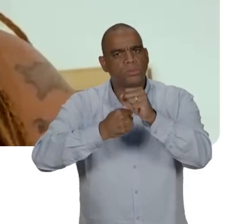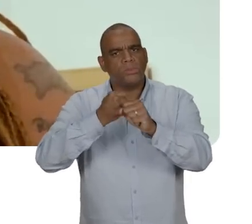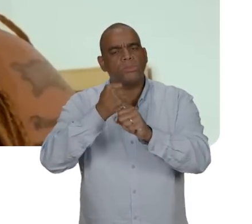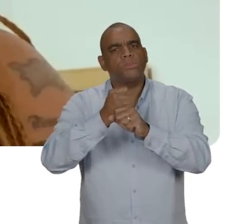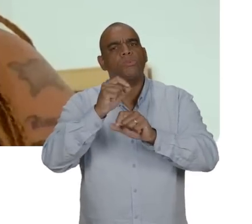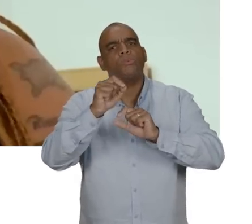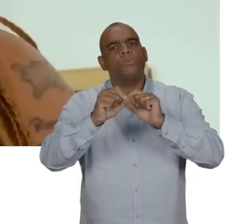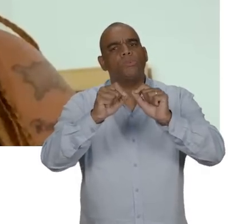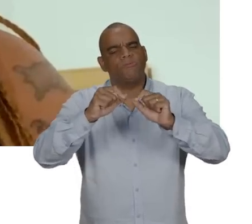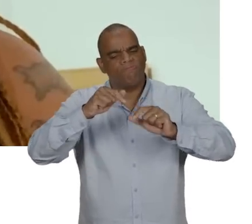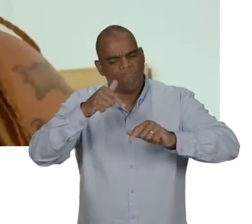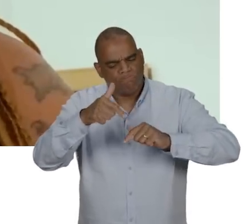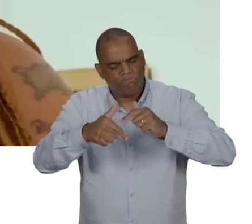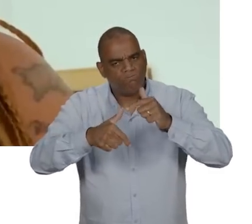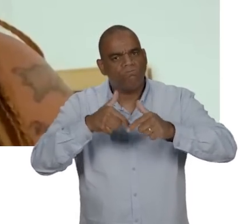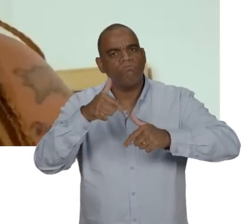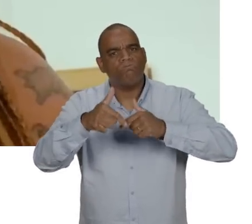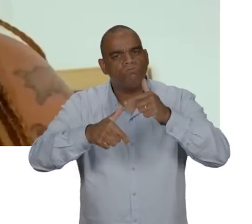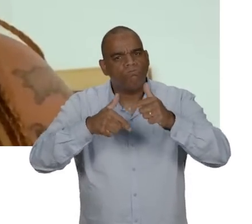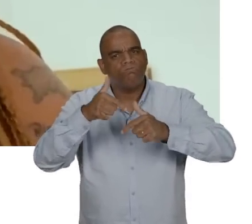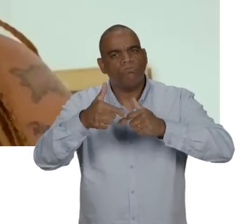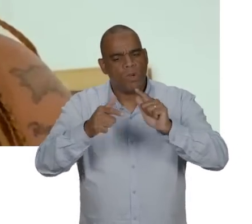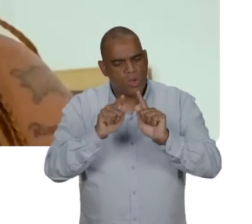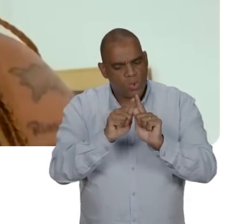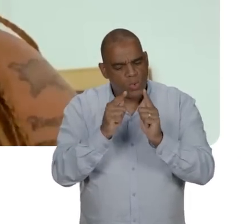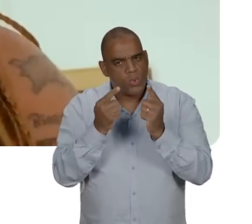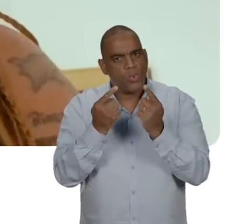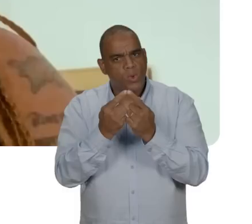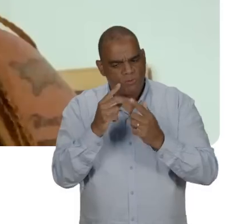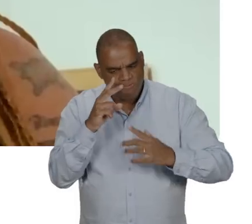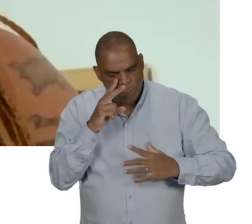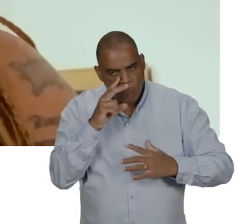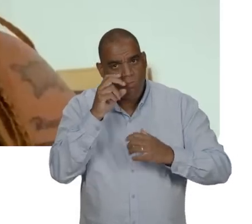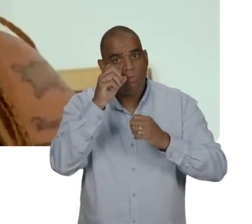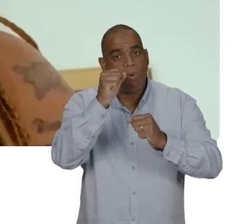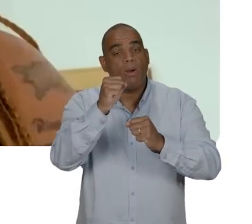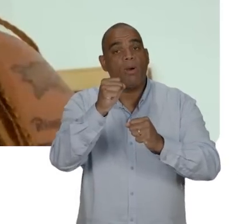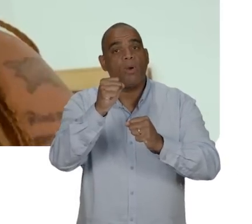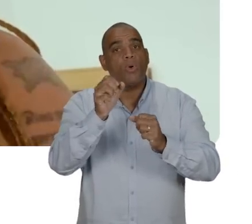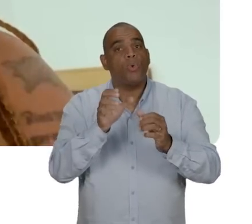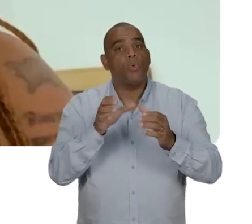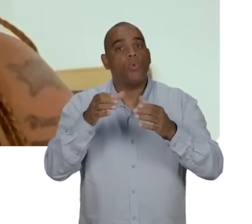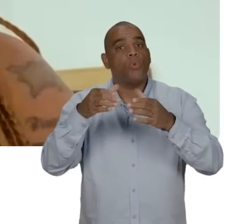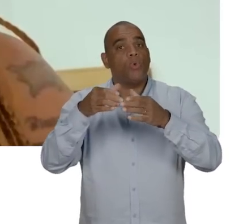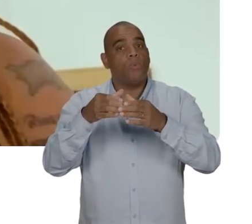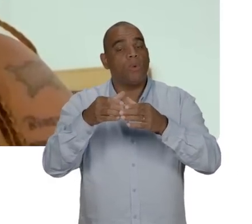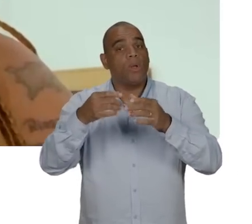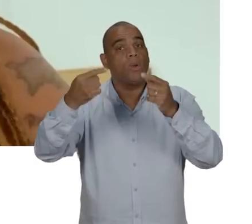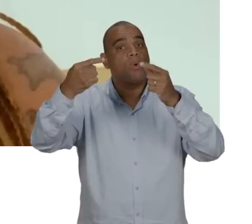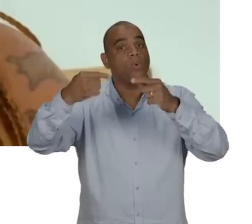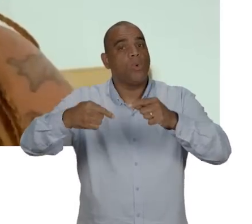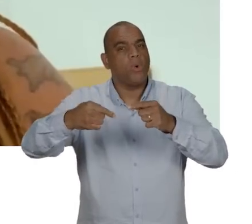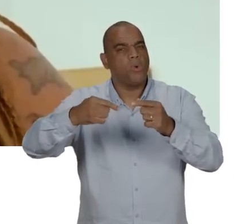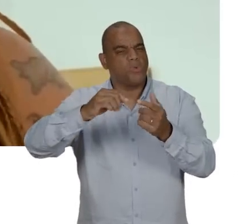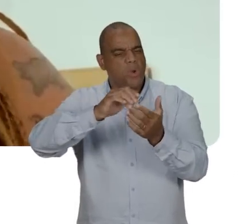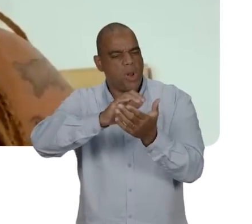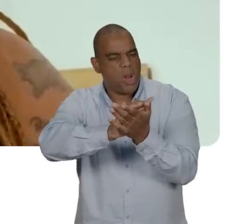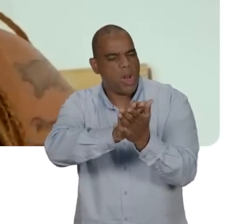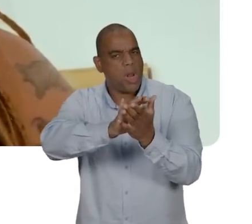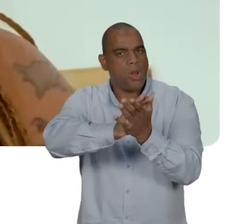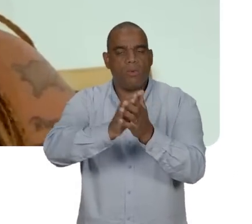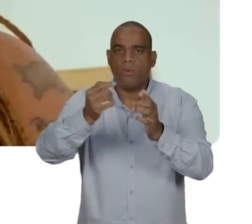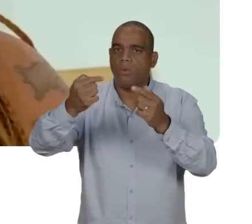esse ano a gente tem feito um trabalho de ainda mais fortalecer grupos, iniciativas negras e antirracistas,